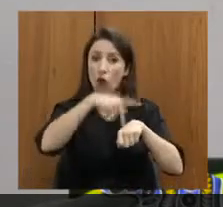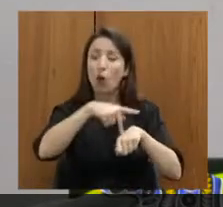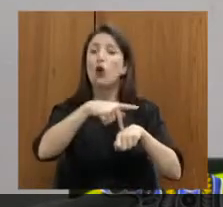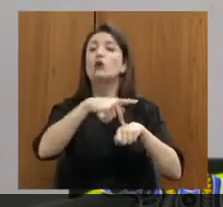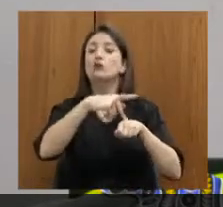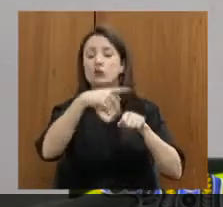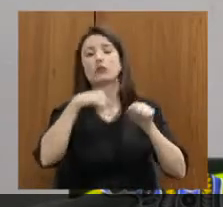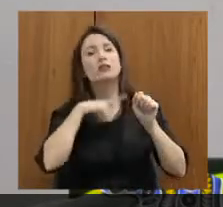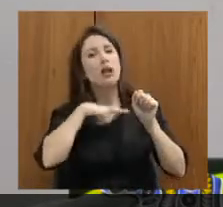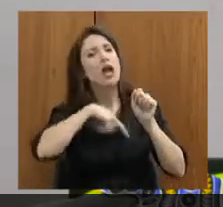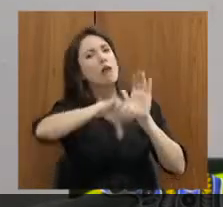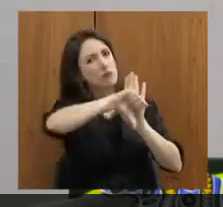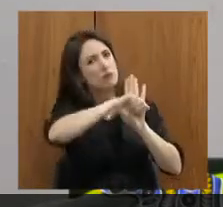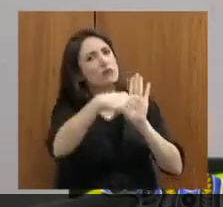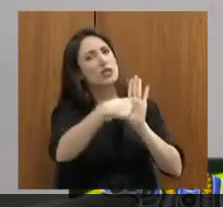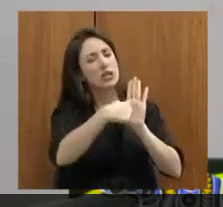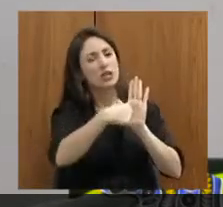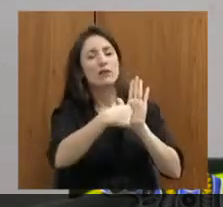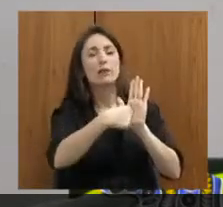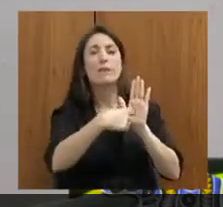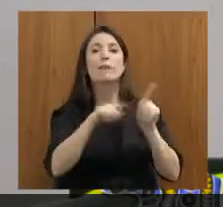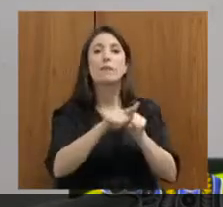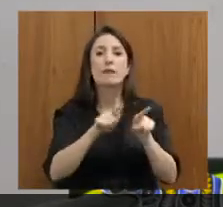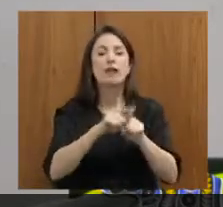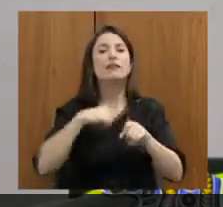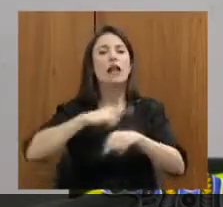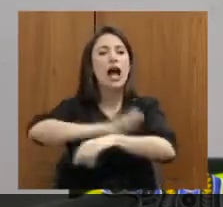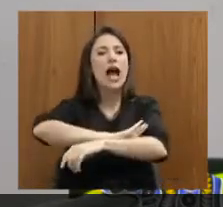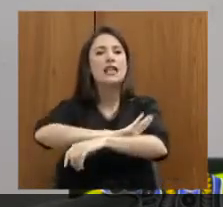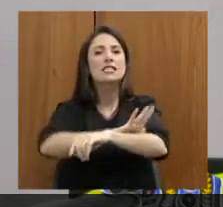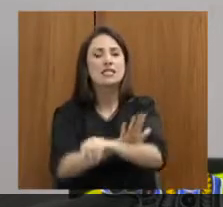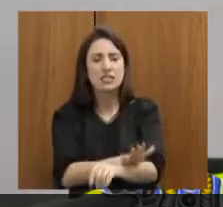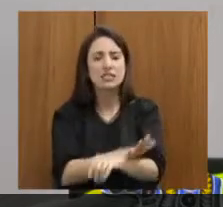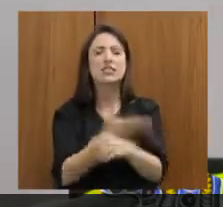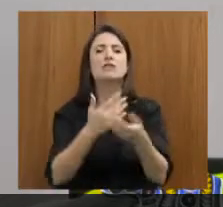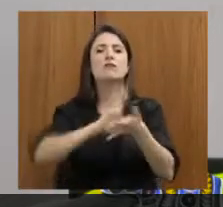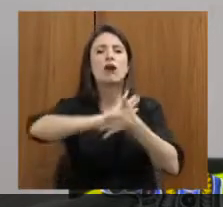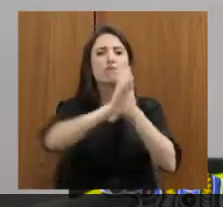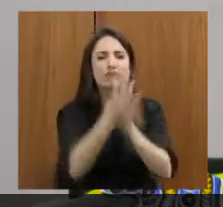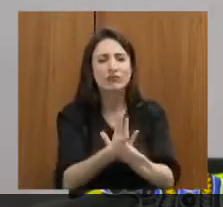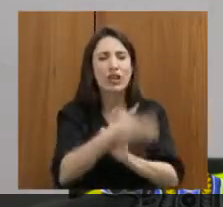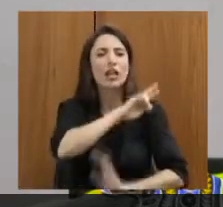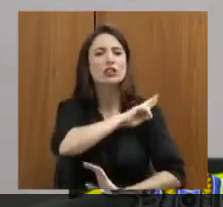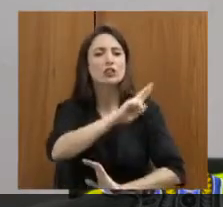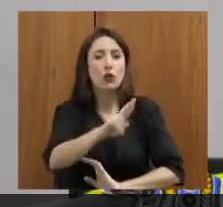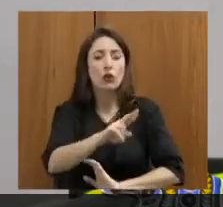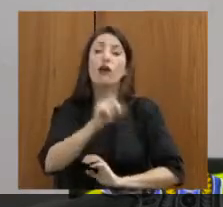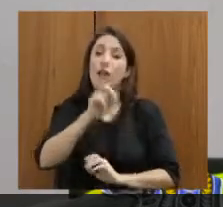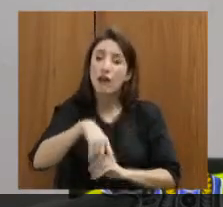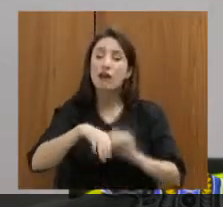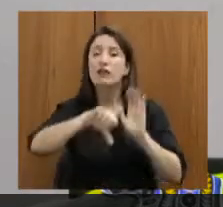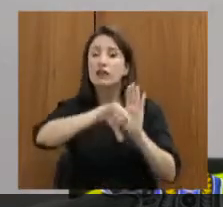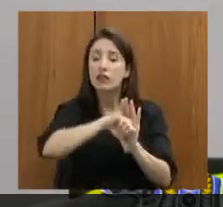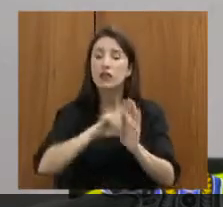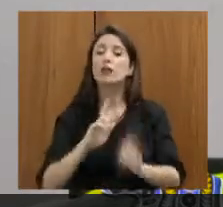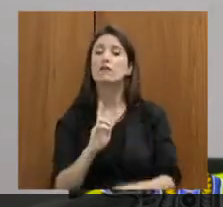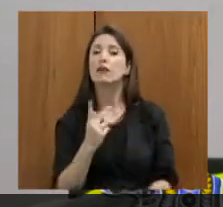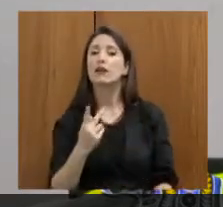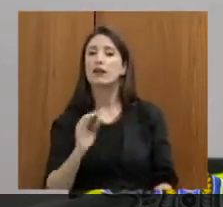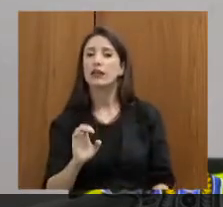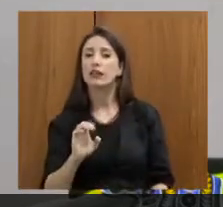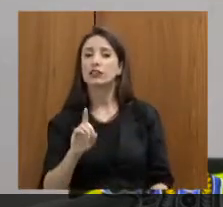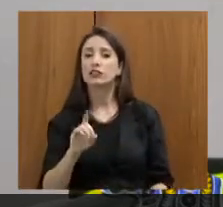trazendo racismo religioso significa crime hediondo tem pessoas que perseguem esses grupos de noite